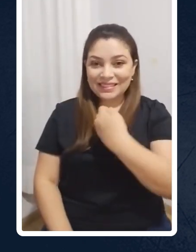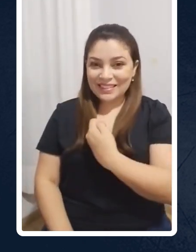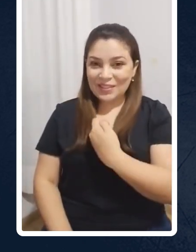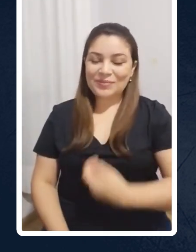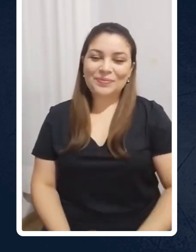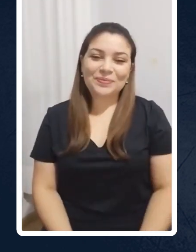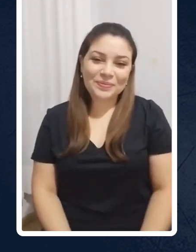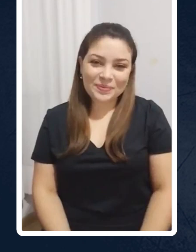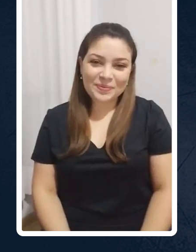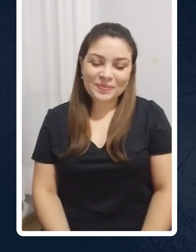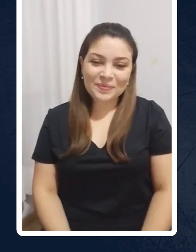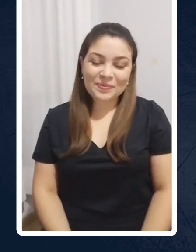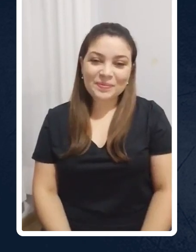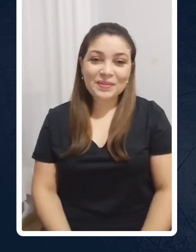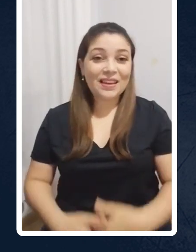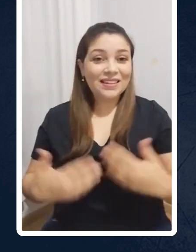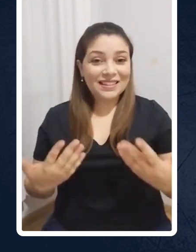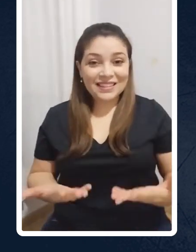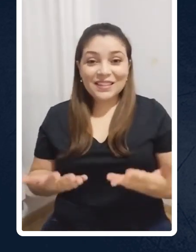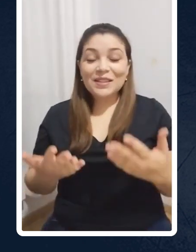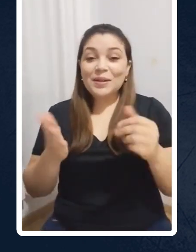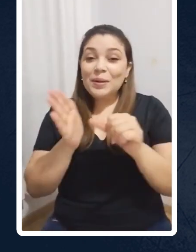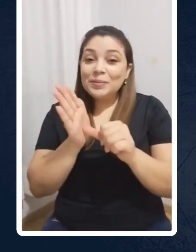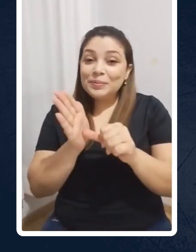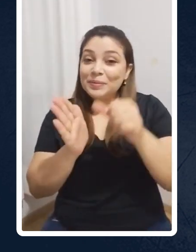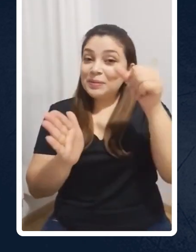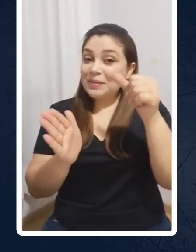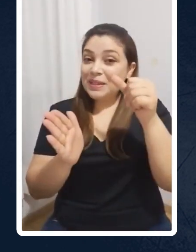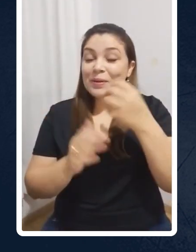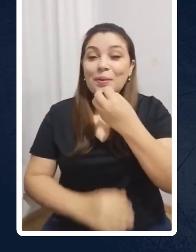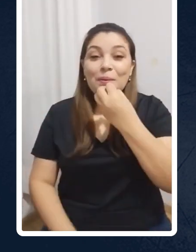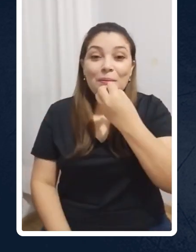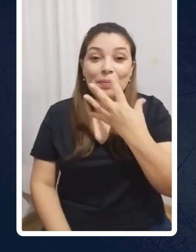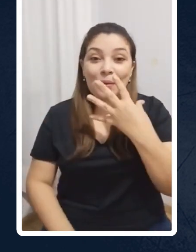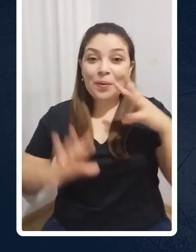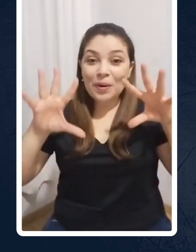Muito bem. Então, primeiro, boa noite, nação seja Libras.